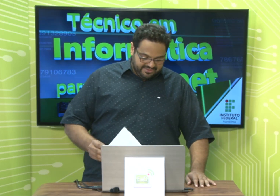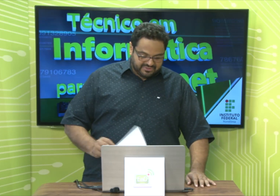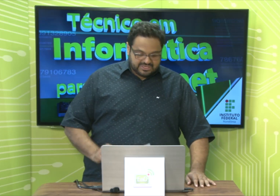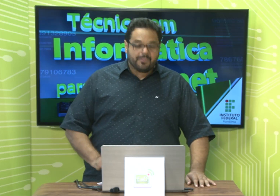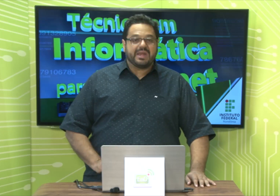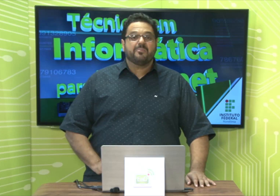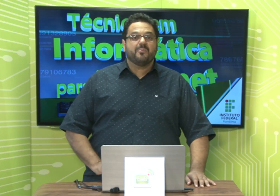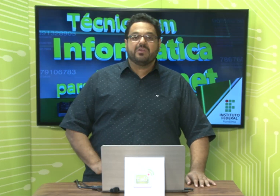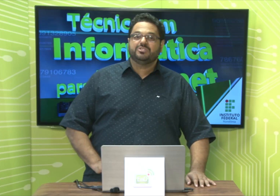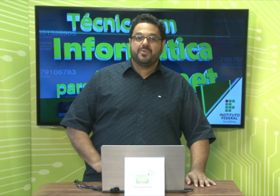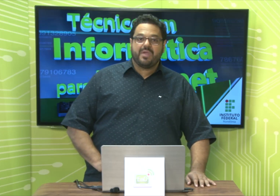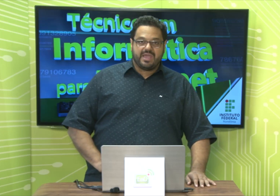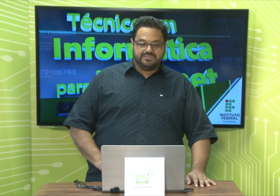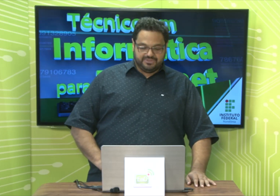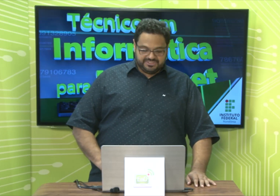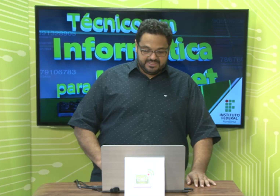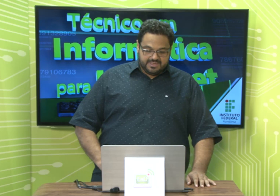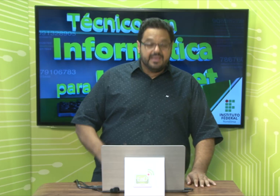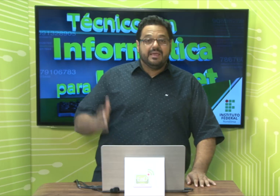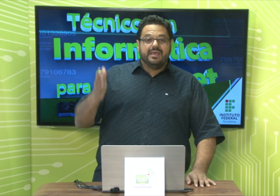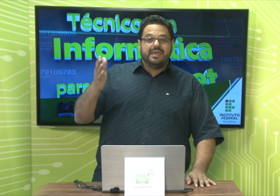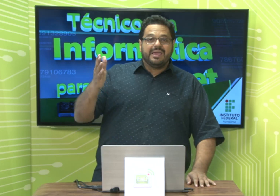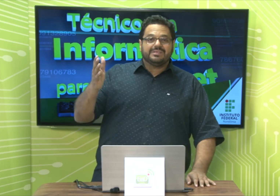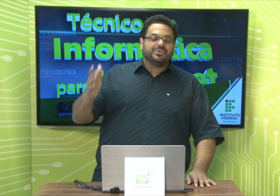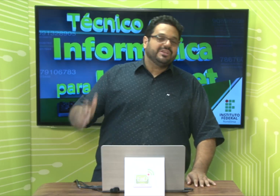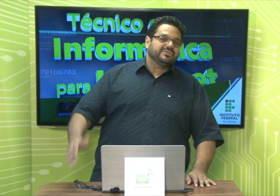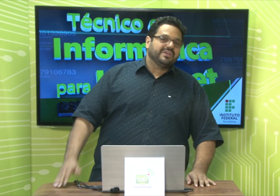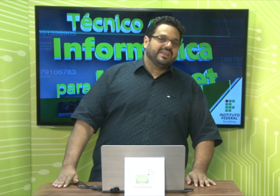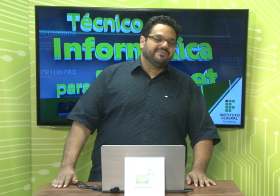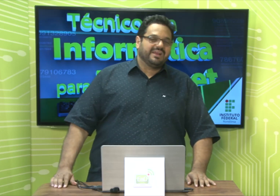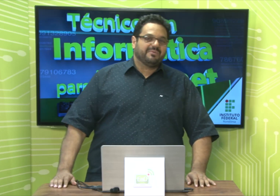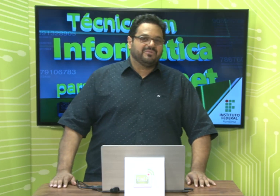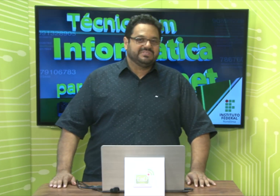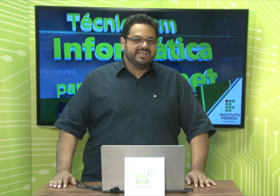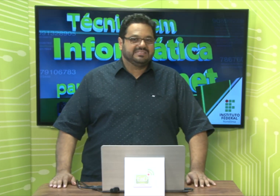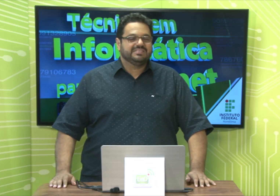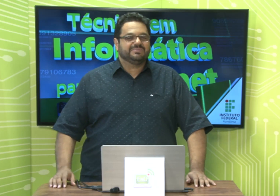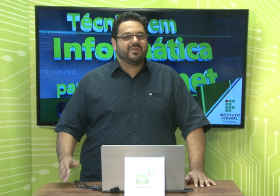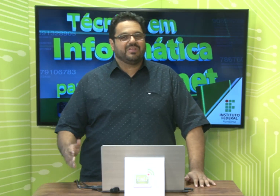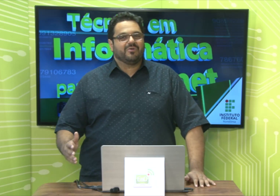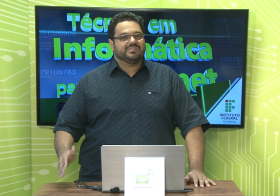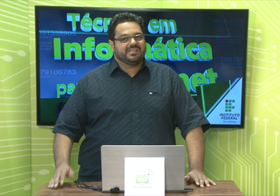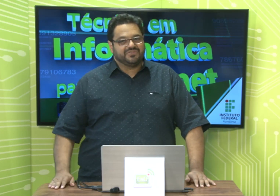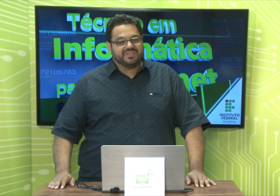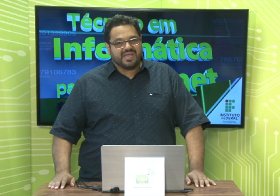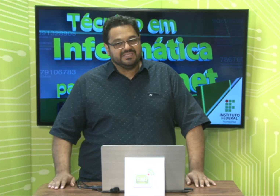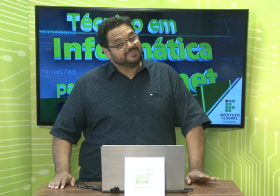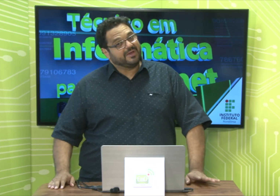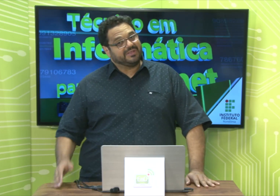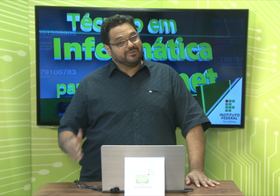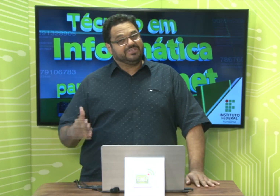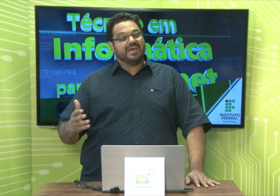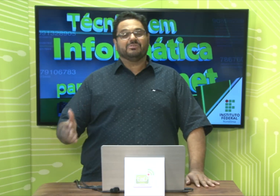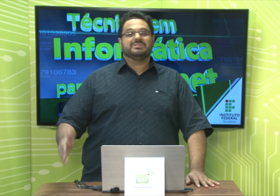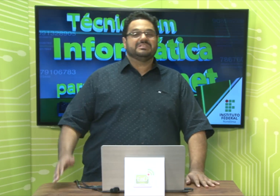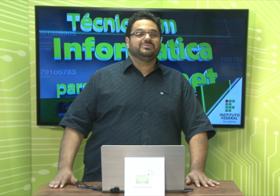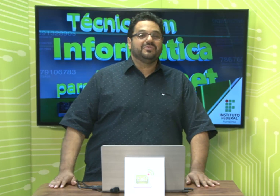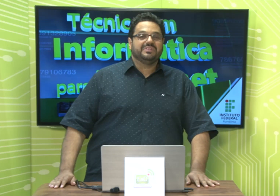coloquei aqui, você compraria por menos de R$1.000 hoje. Era só isso que eu queria falar para vocês. Espero que tenham gostado da atividade, espero